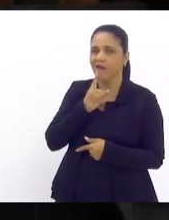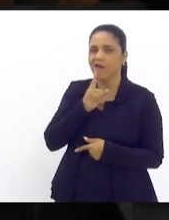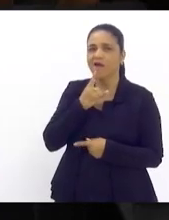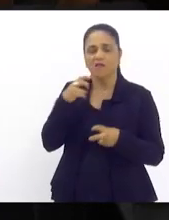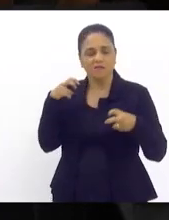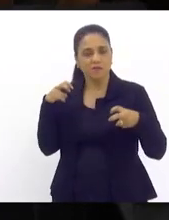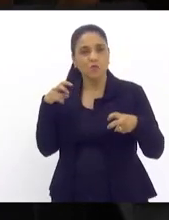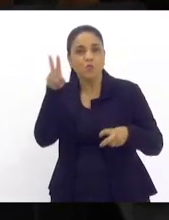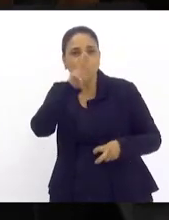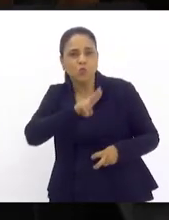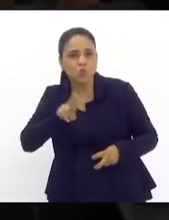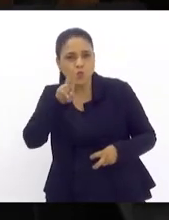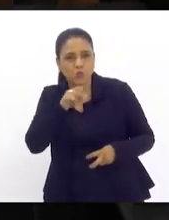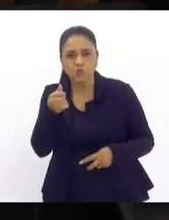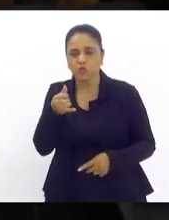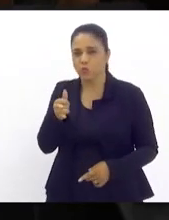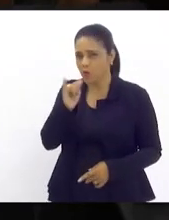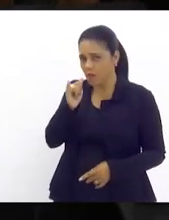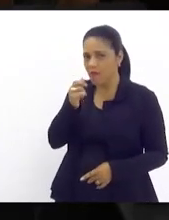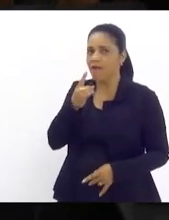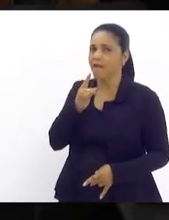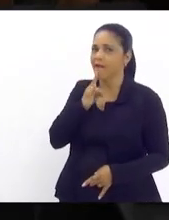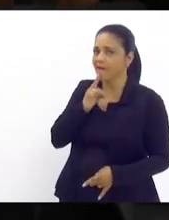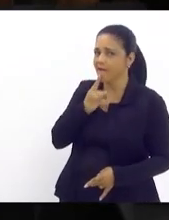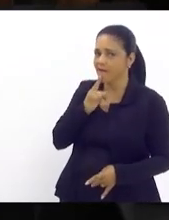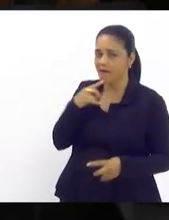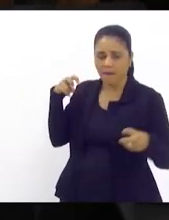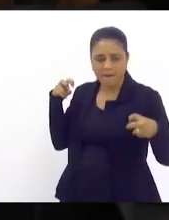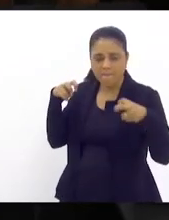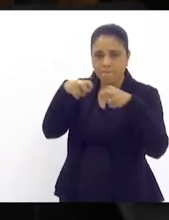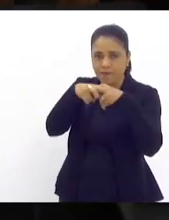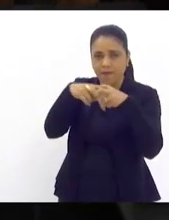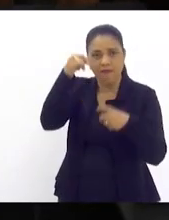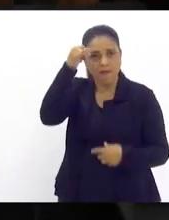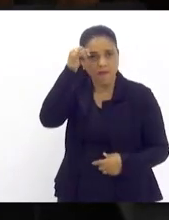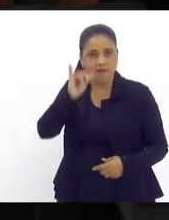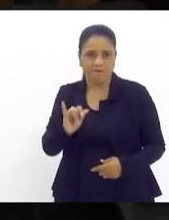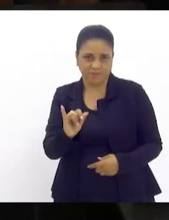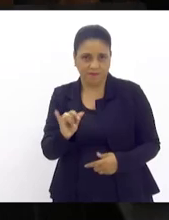o uso do álcool para evitar,